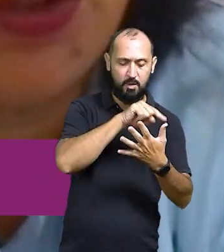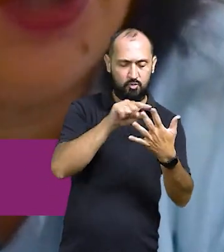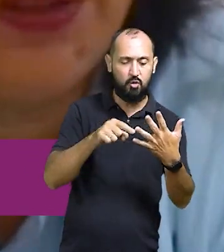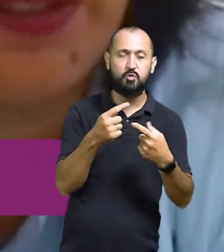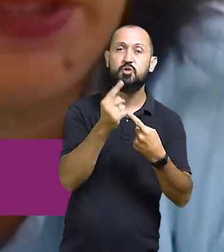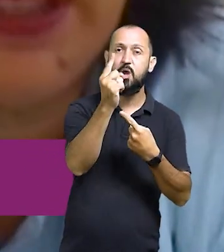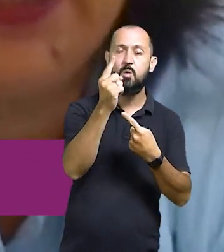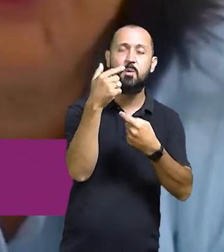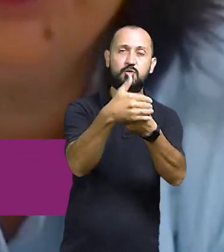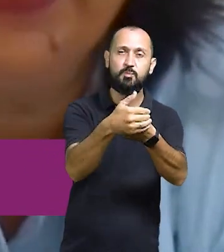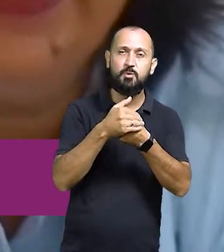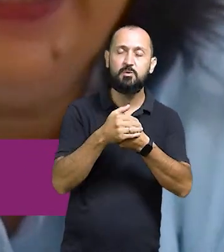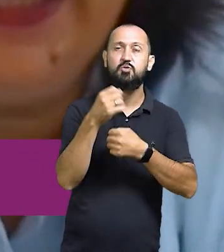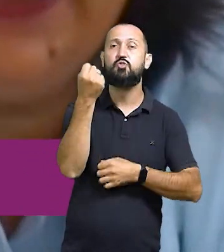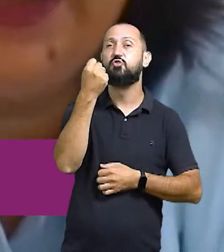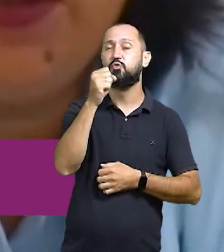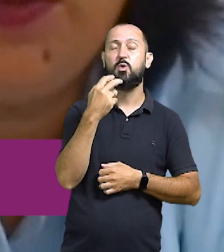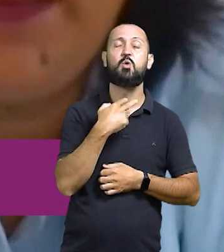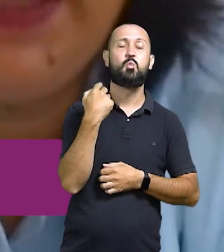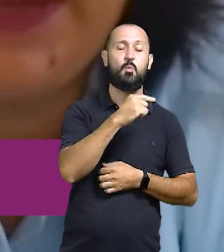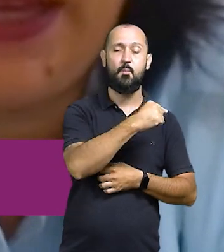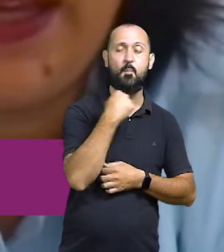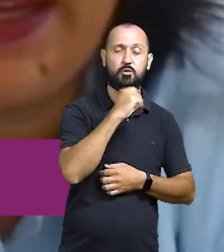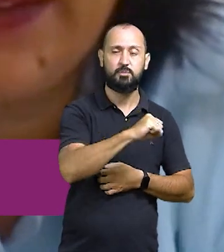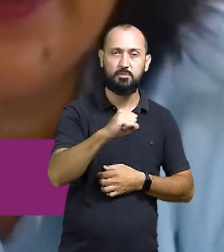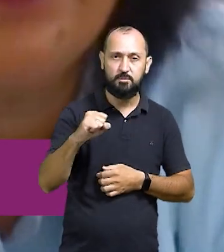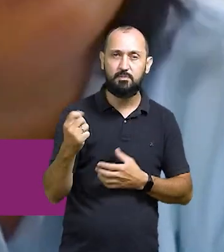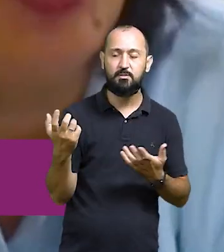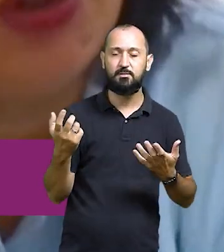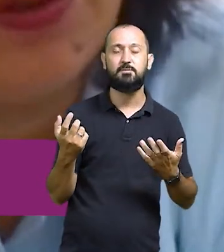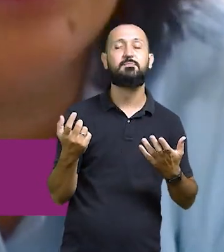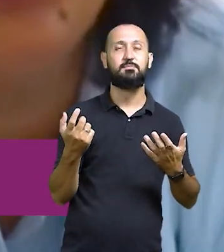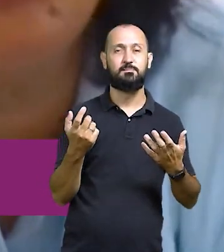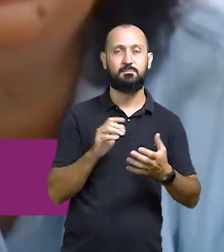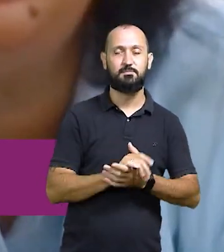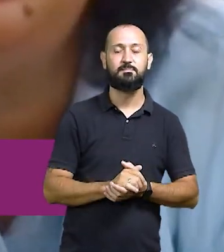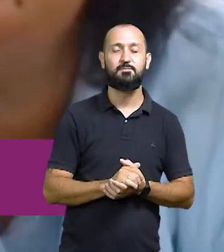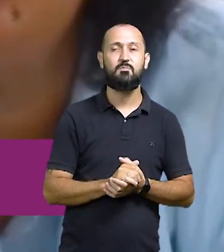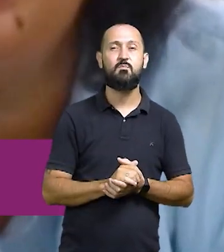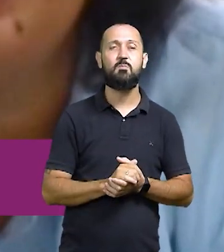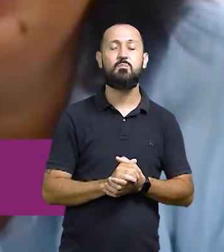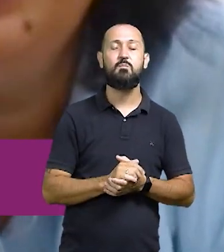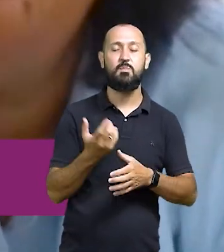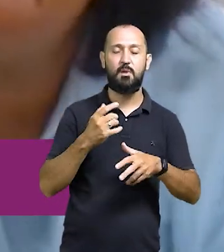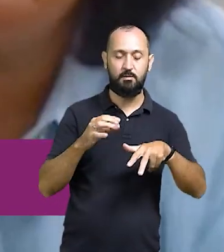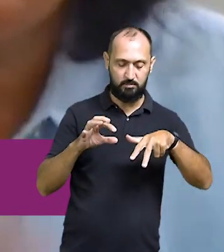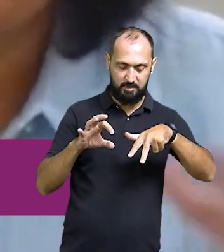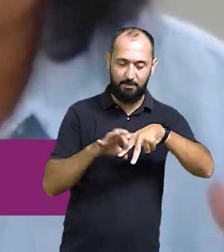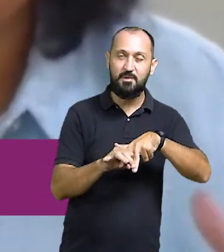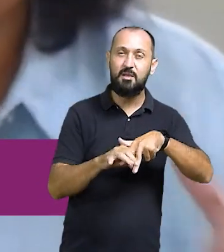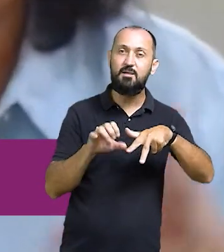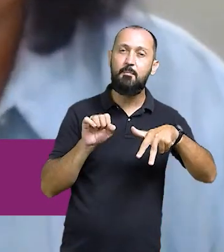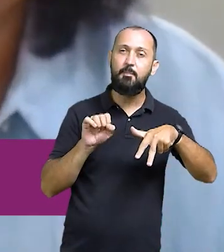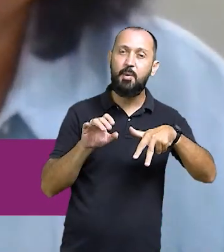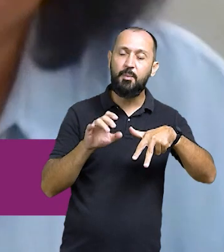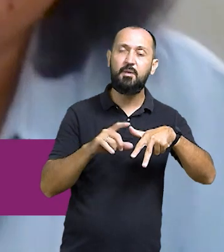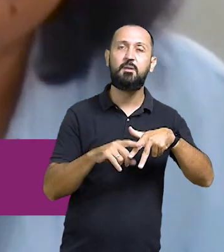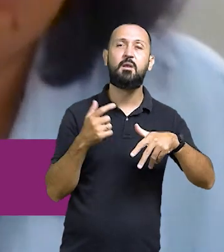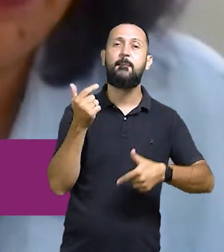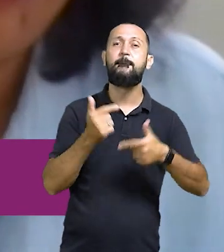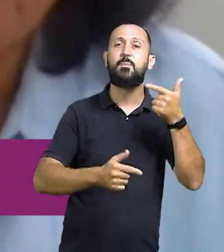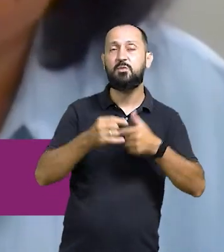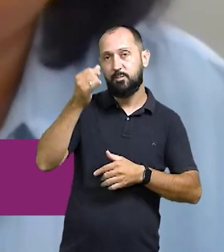Os homens acham, os meninos são educados assim, acharem que o espaço público é o espaço deles, e o espaço privado é o